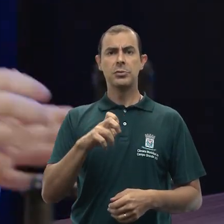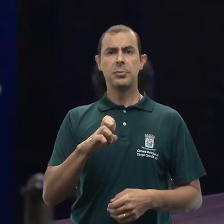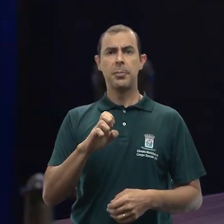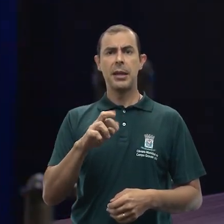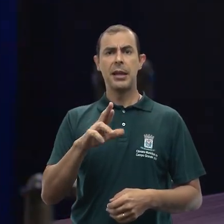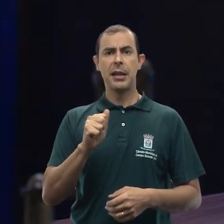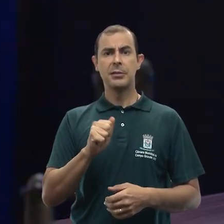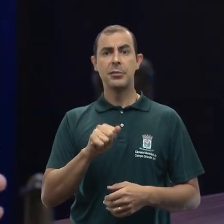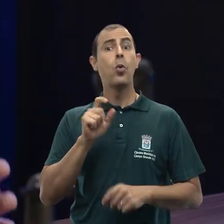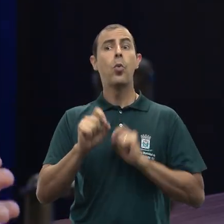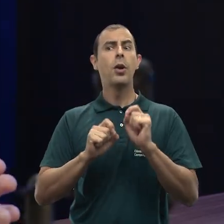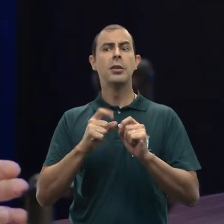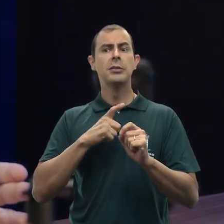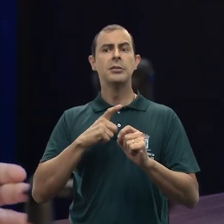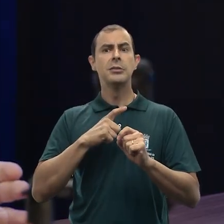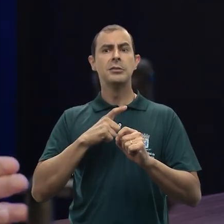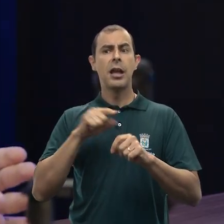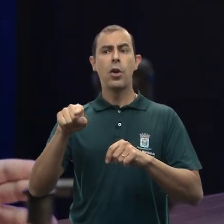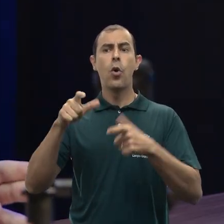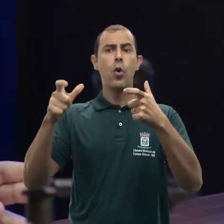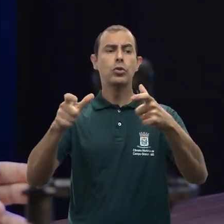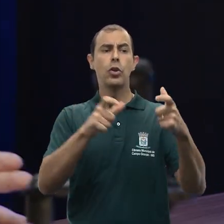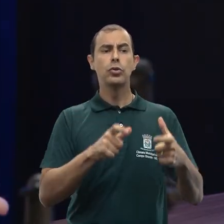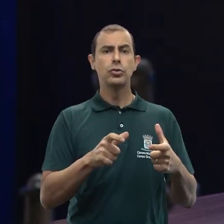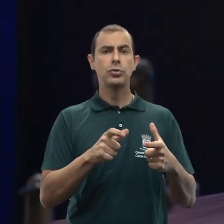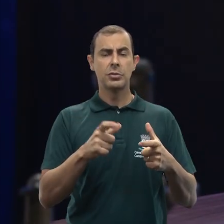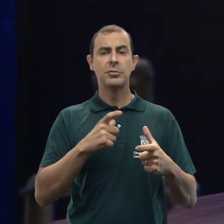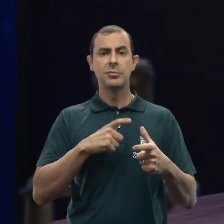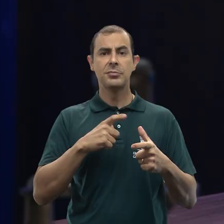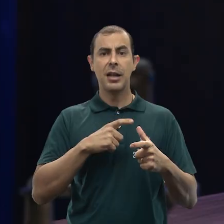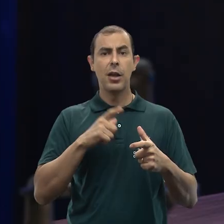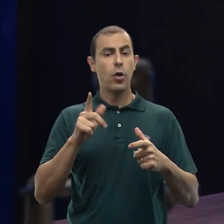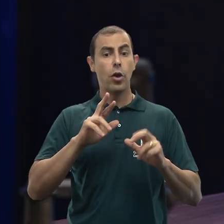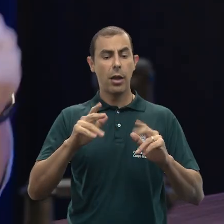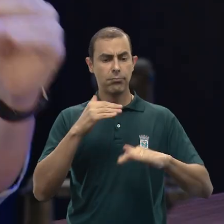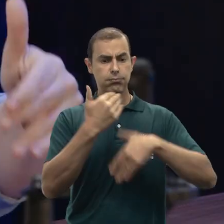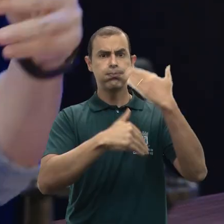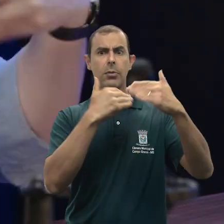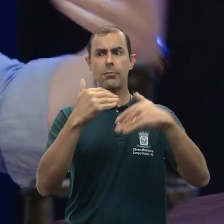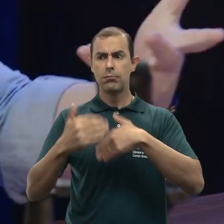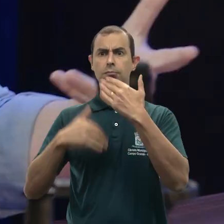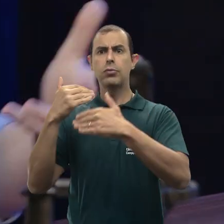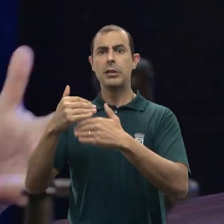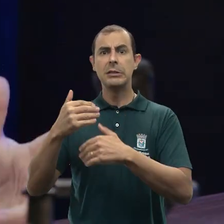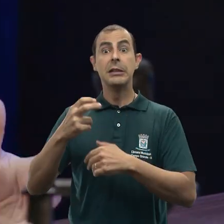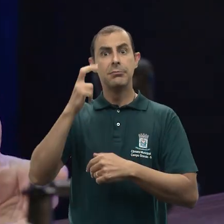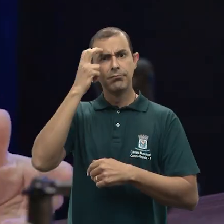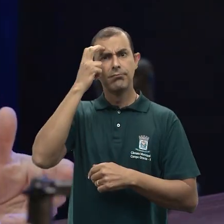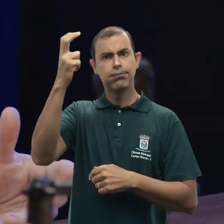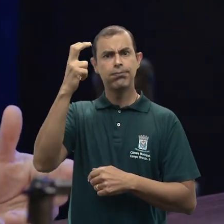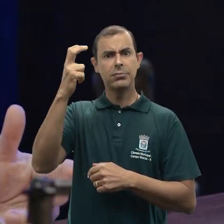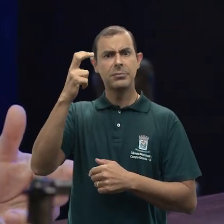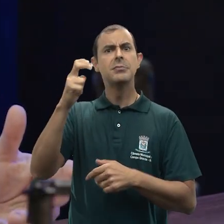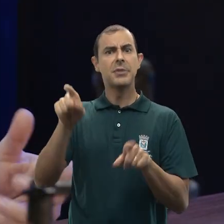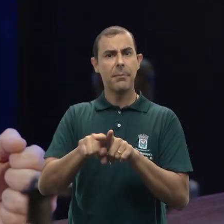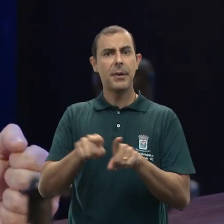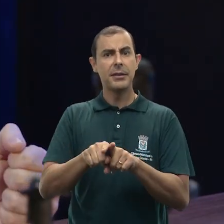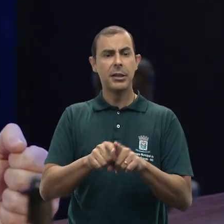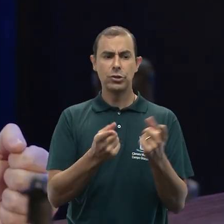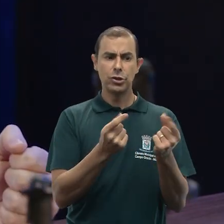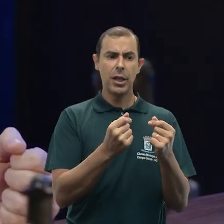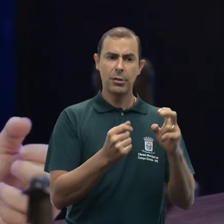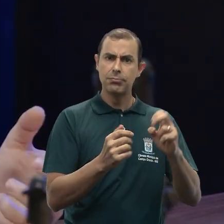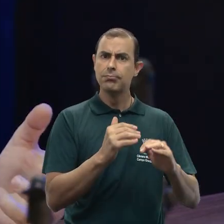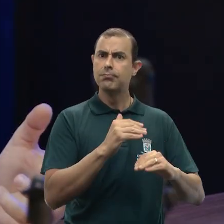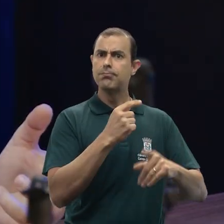condomínios, algumas cabeças. Quando eu falo de prosperidade, eu não estou falando só de prosperidade econômica, eu estou falando de prosperidade intelectual. A gente paga